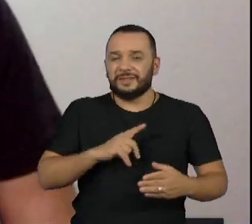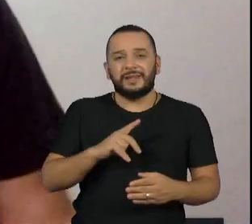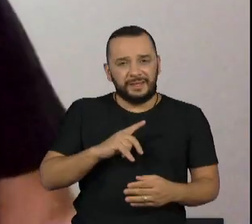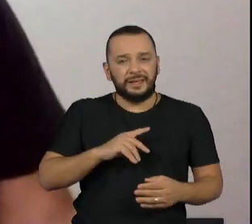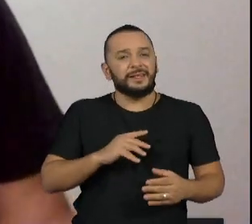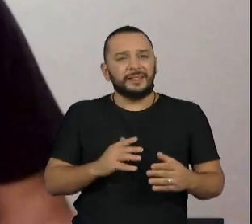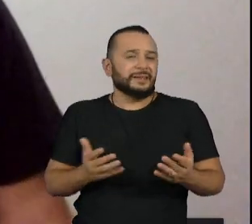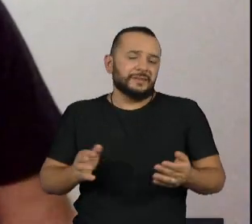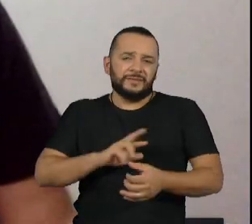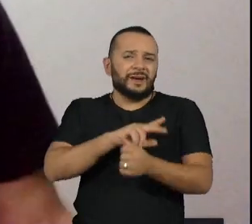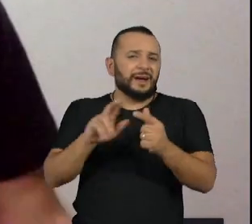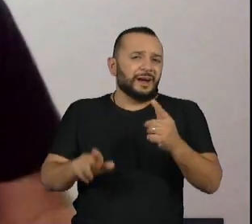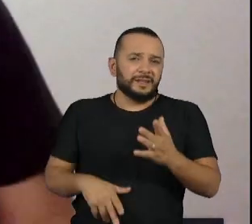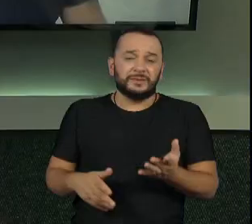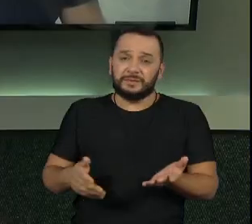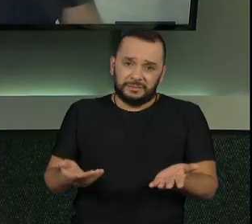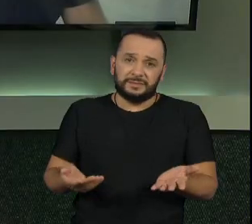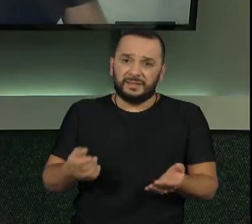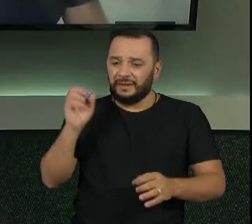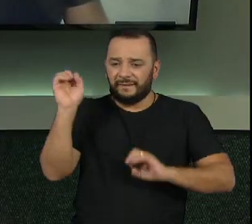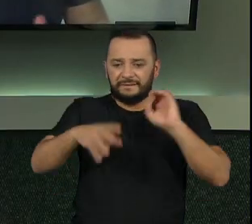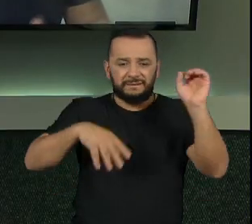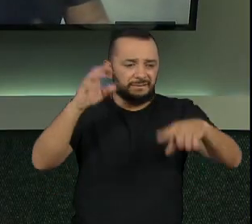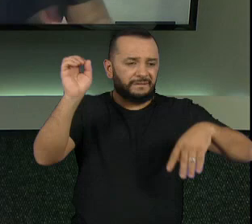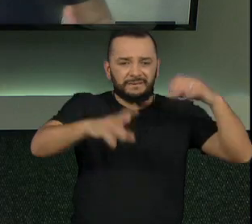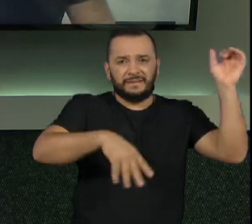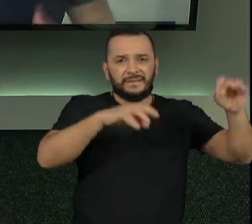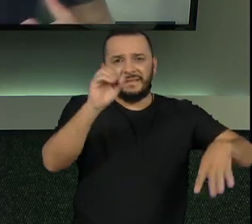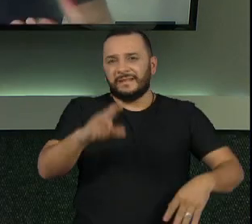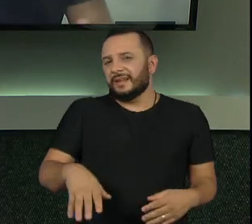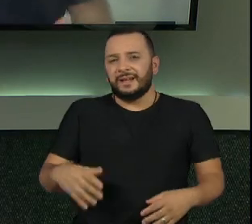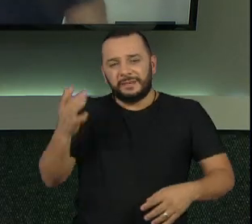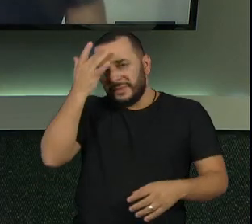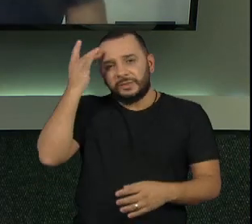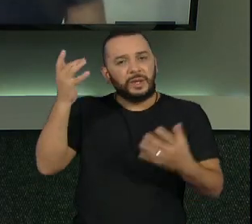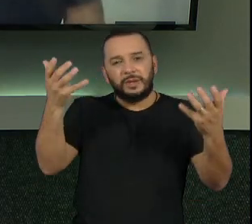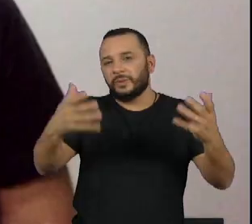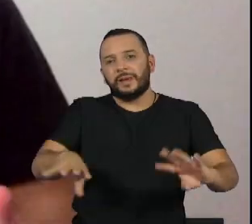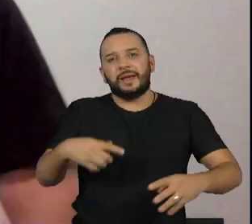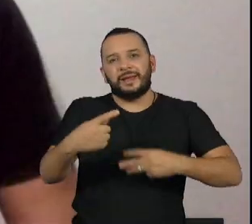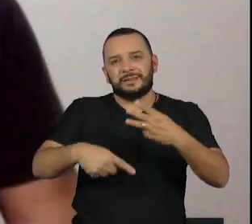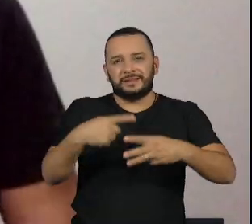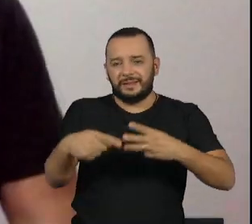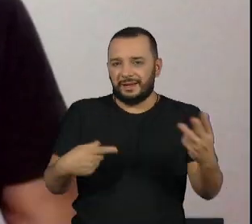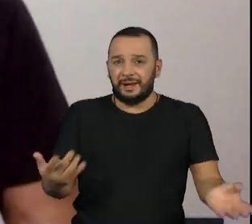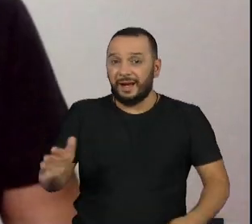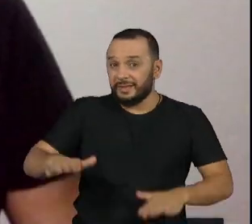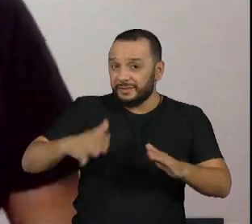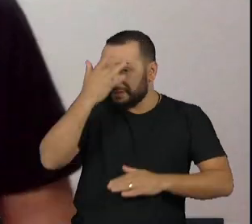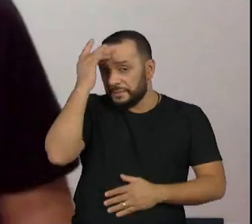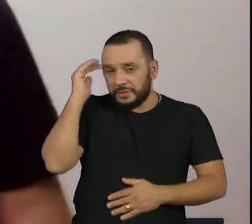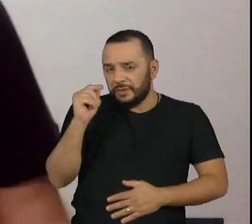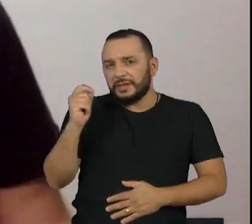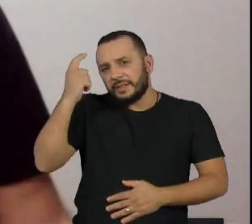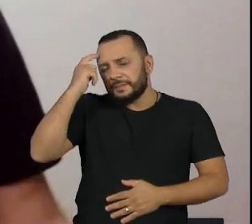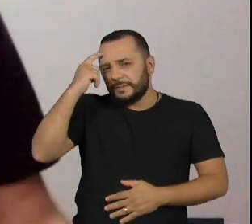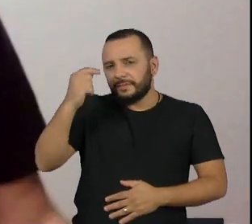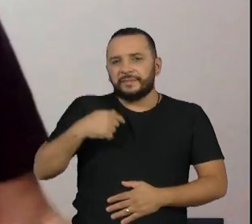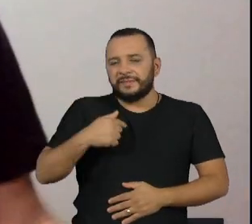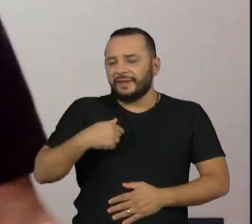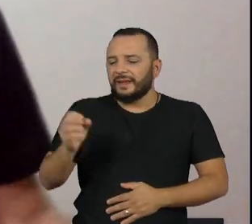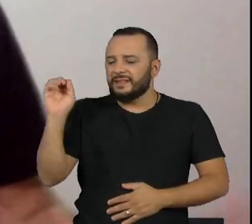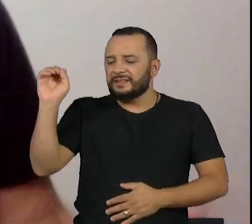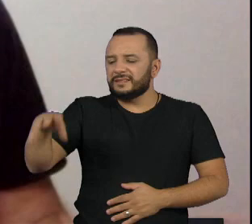são indevidamente descartados. É muito pouco disso. As pessoas sequer sabem que, às vezes, alguns desses materiais podem sim